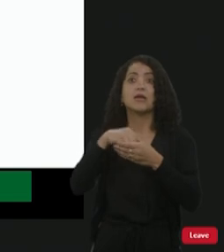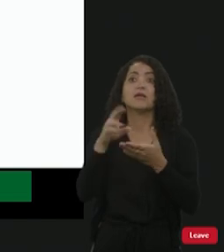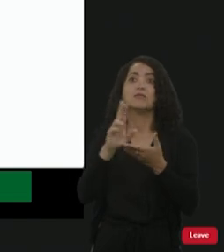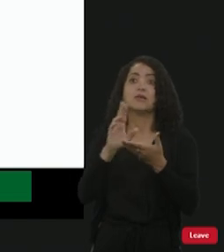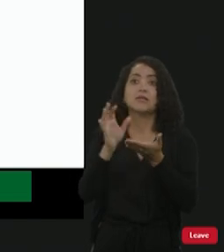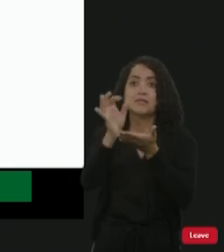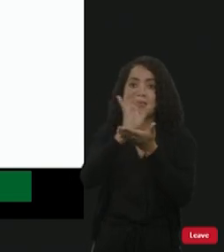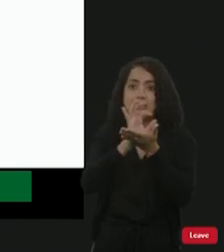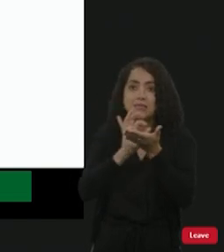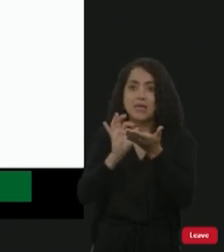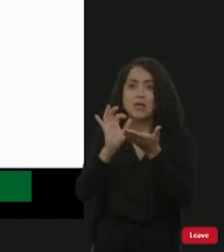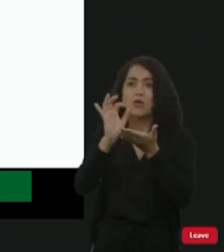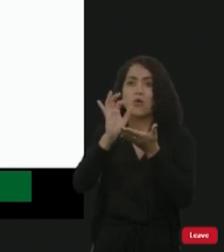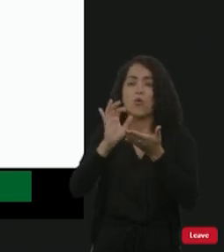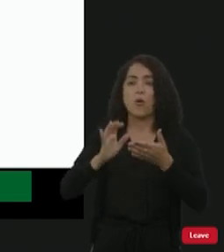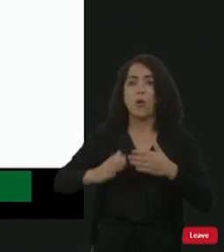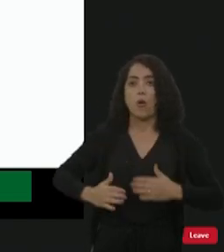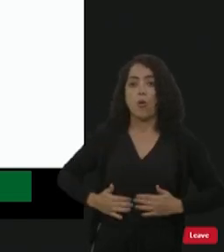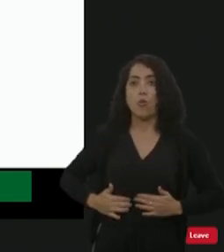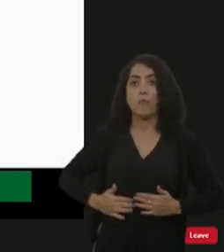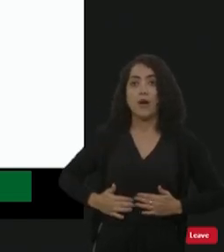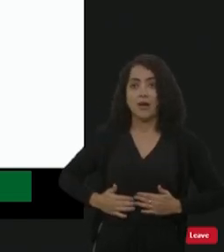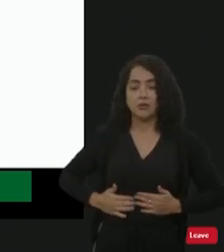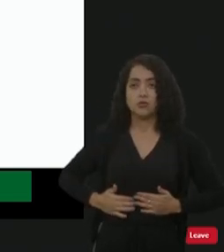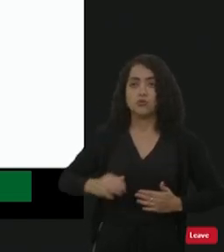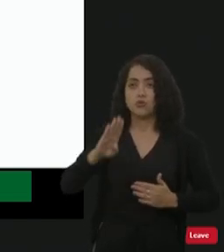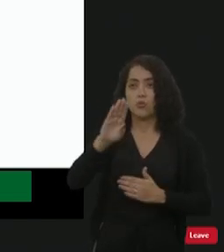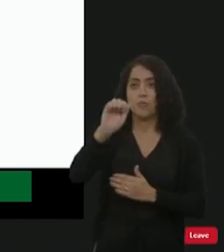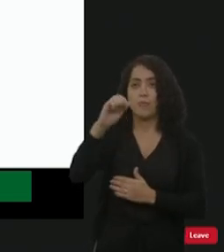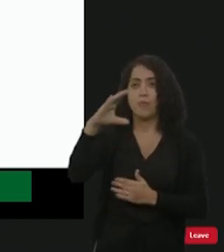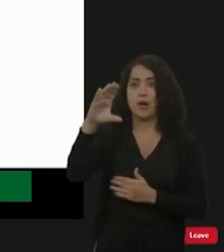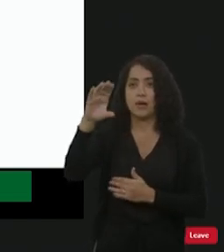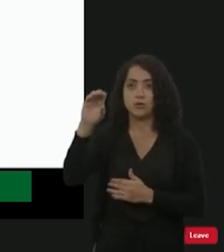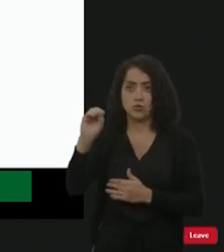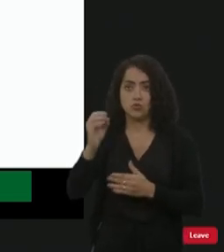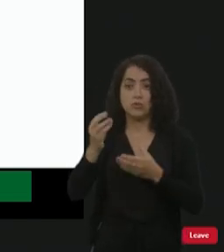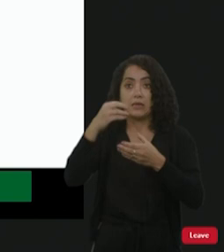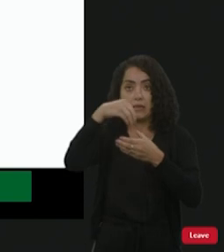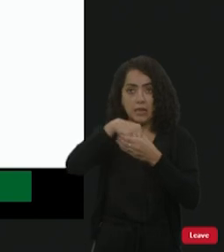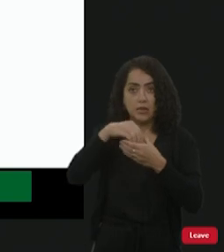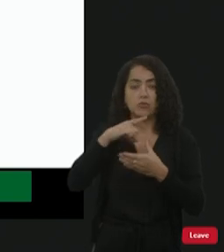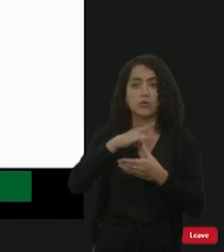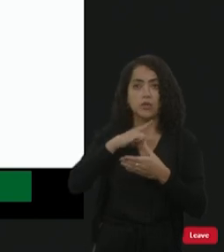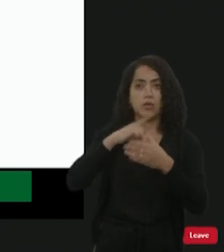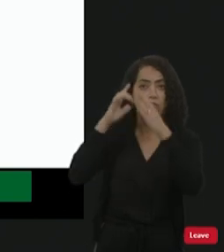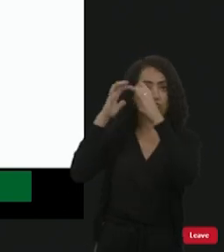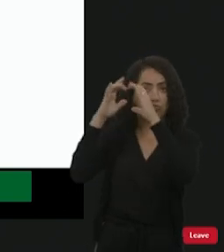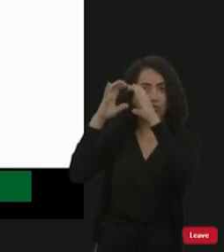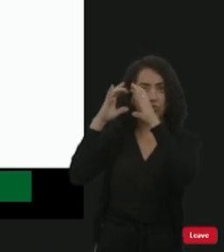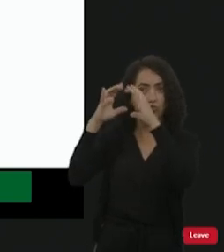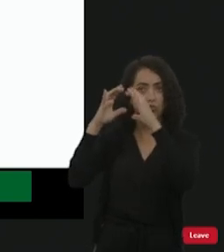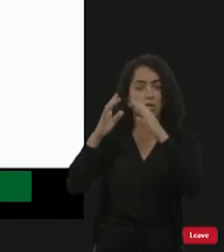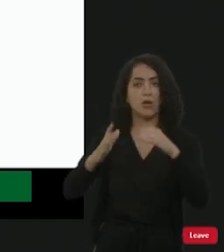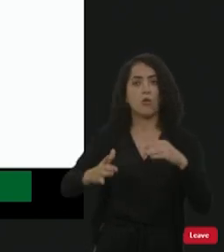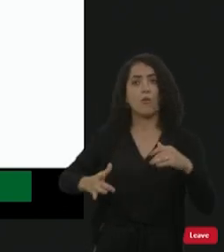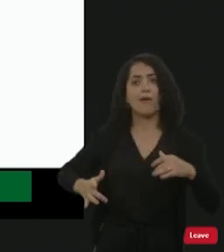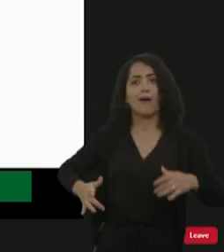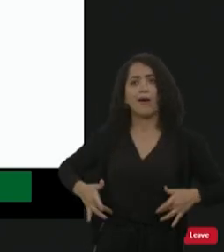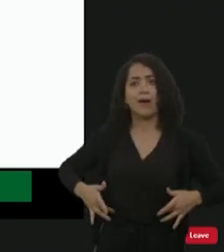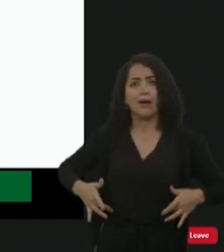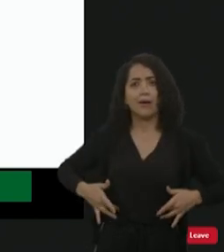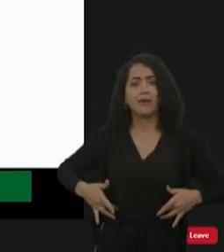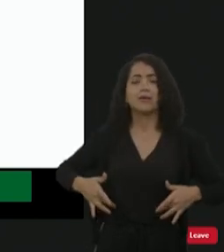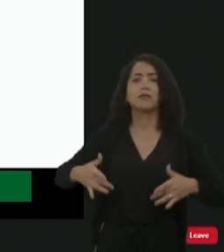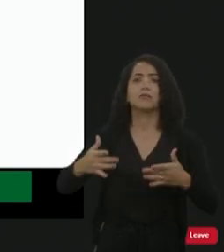Kupffer. O baço tem macrófago, dentro do macrófago tem o lisossomo. Cérebro, rim, coração,